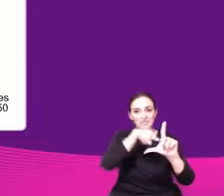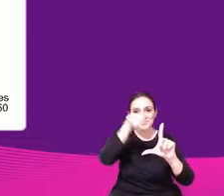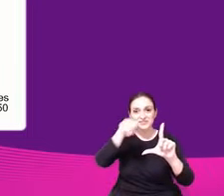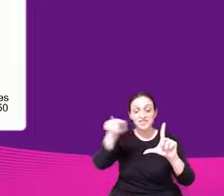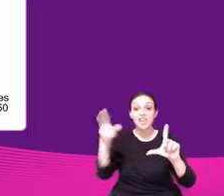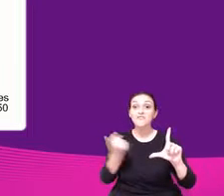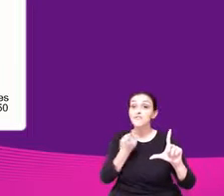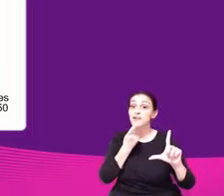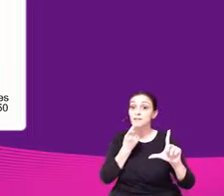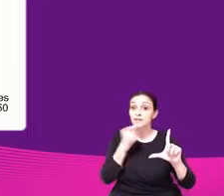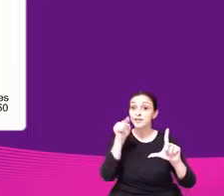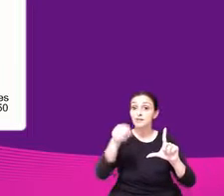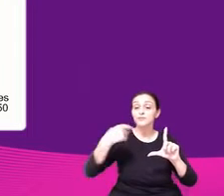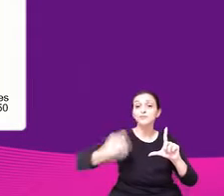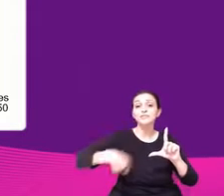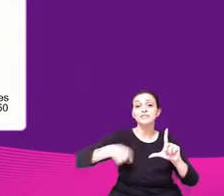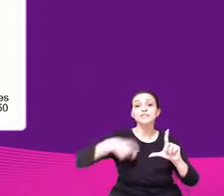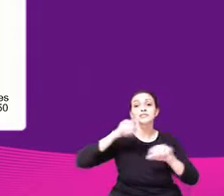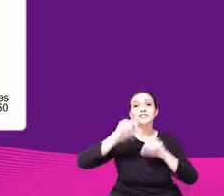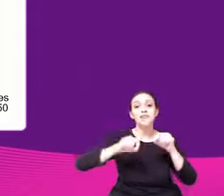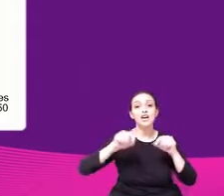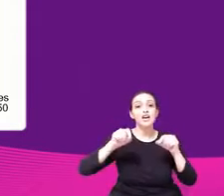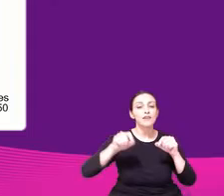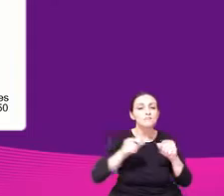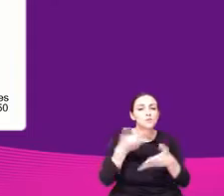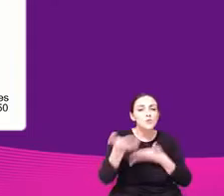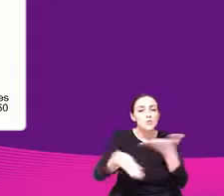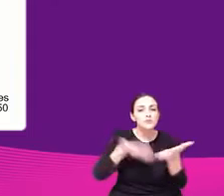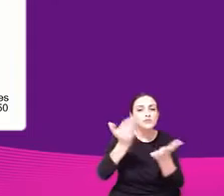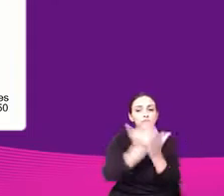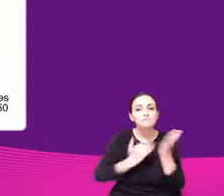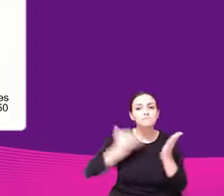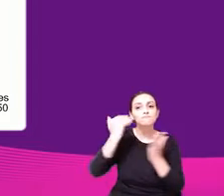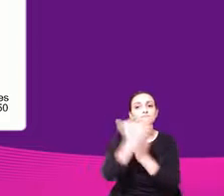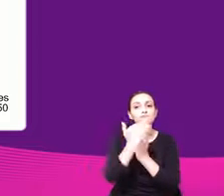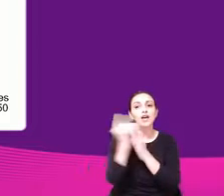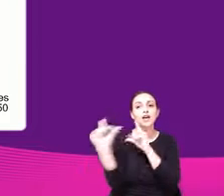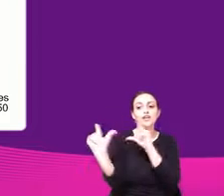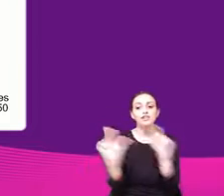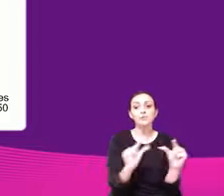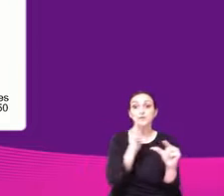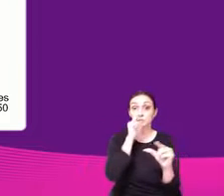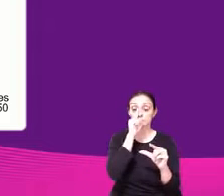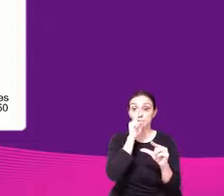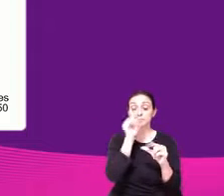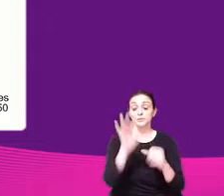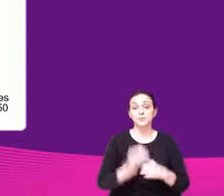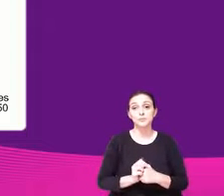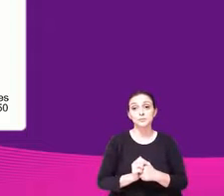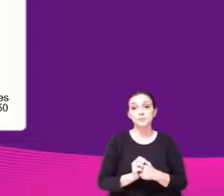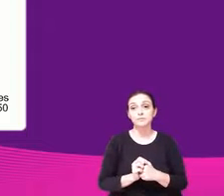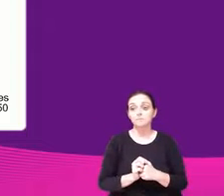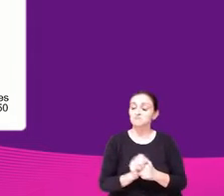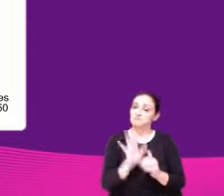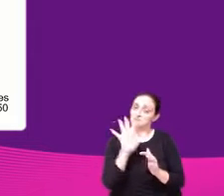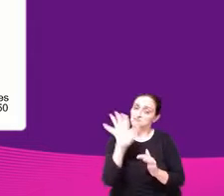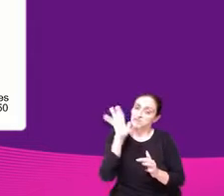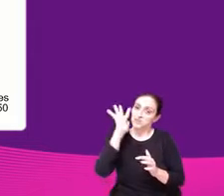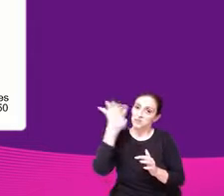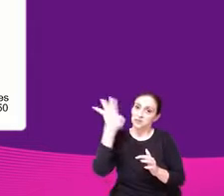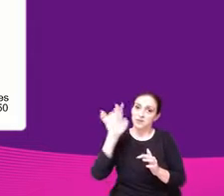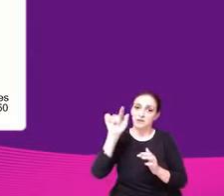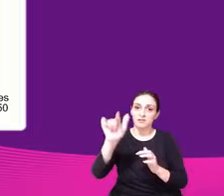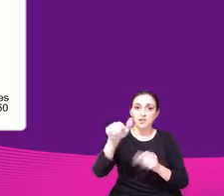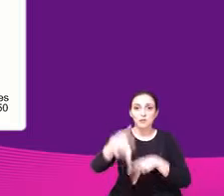que, né, precisariam de maior cuidado para reduzir o risco, né? Em teoria, né, essas